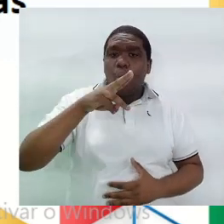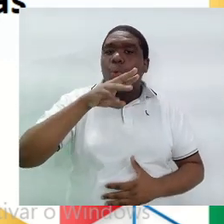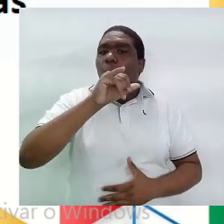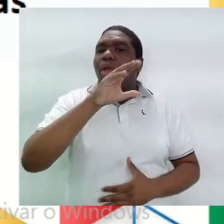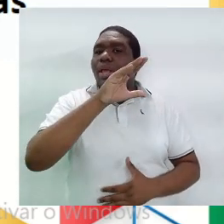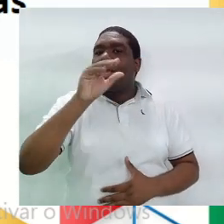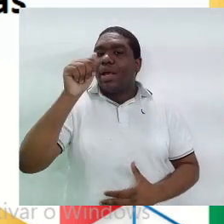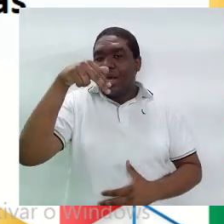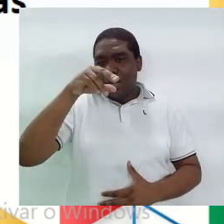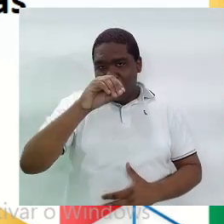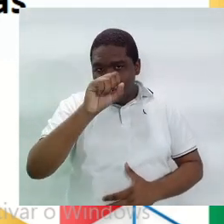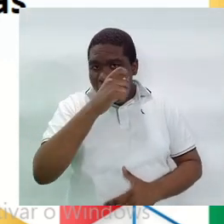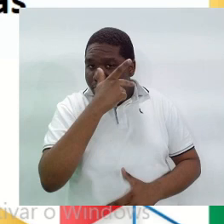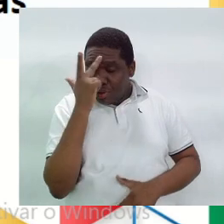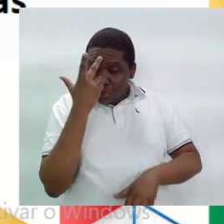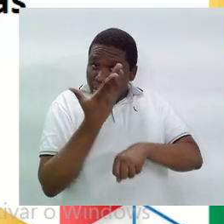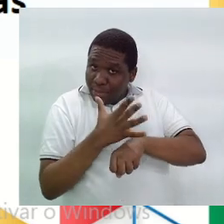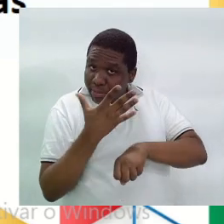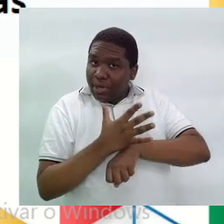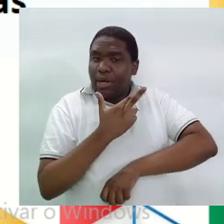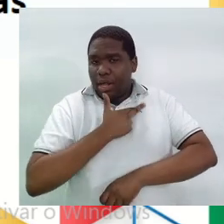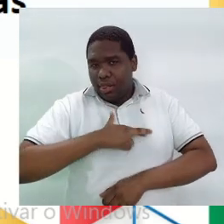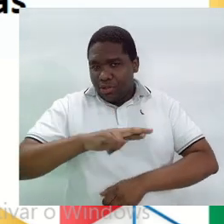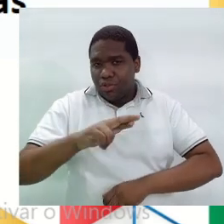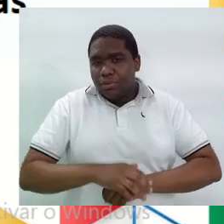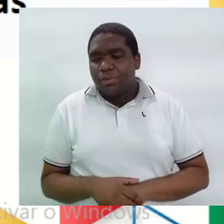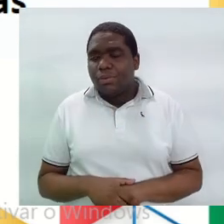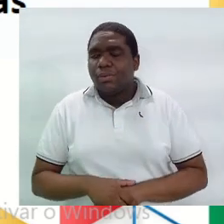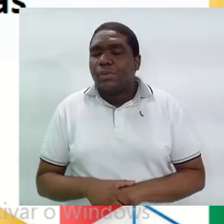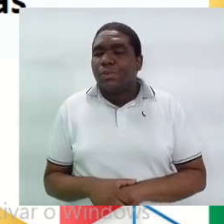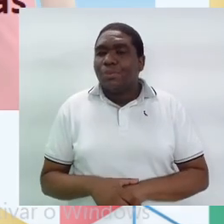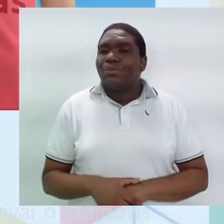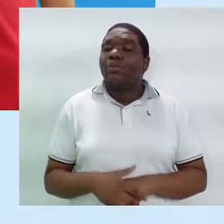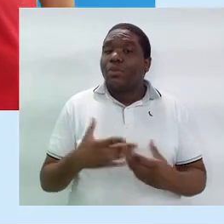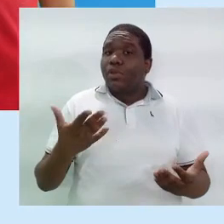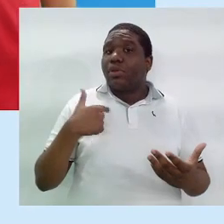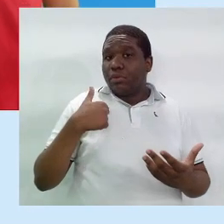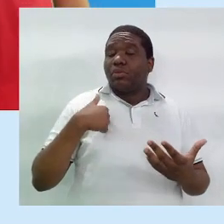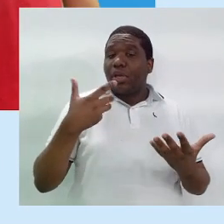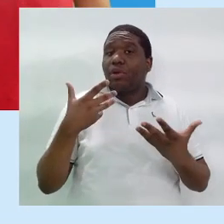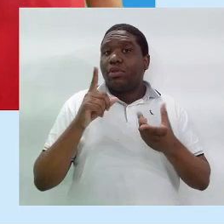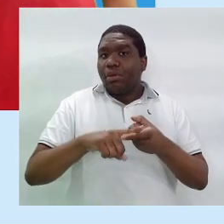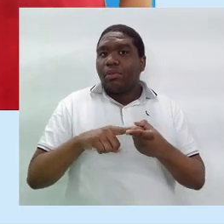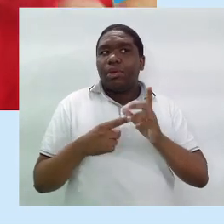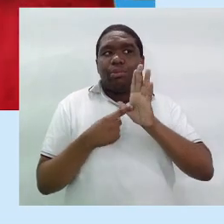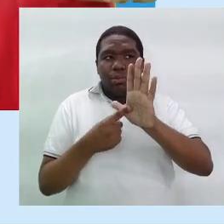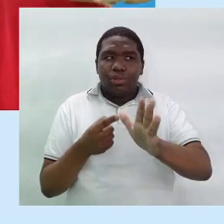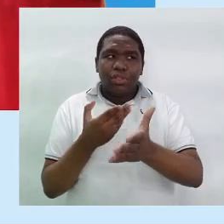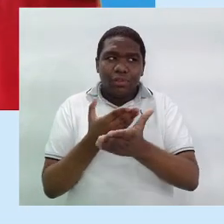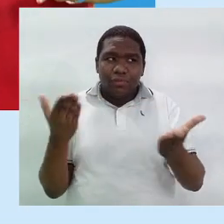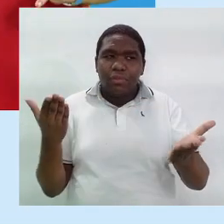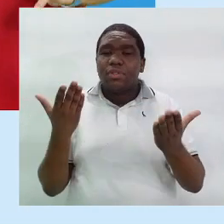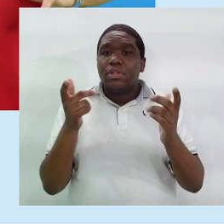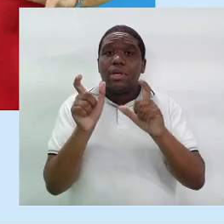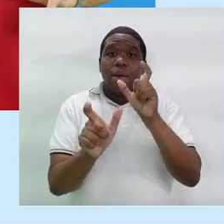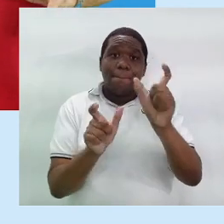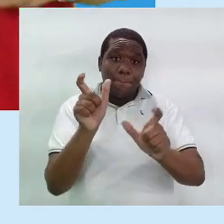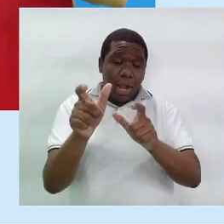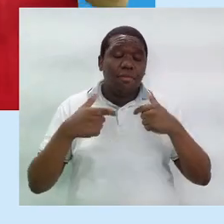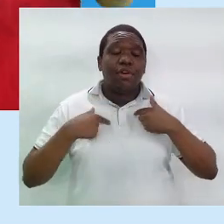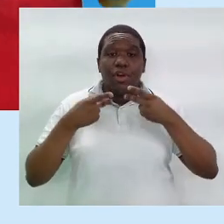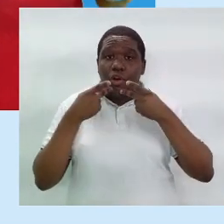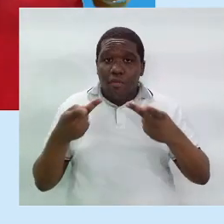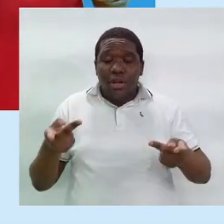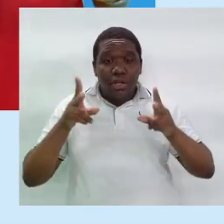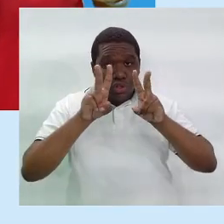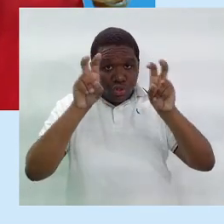seja, os seus adeptos. Gostaria de mostrar bem, destacar essas palavras que eu falei